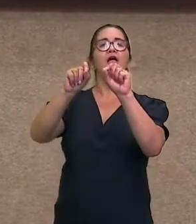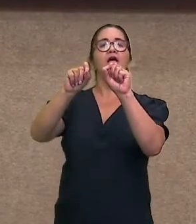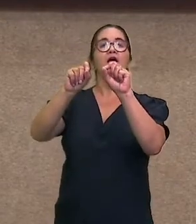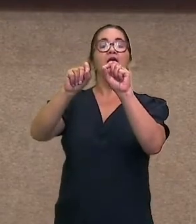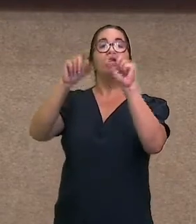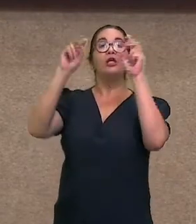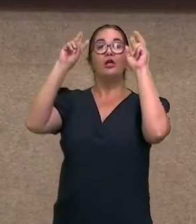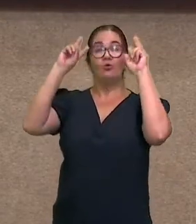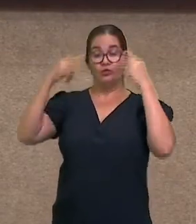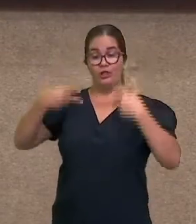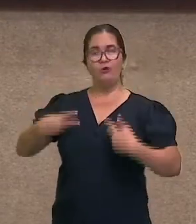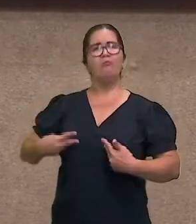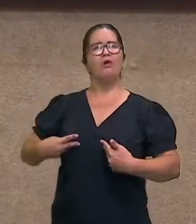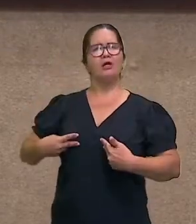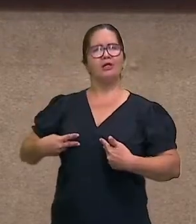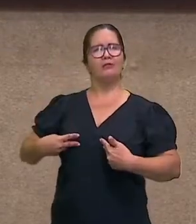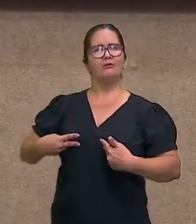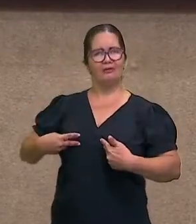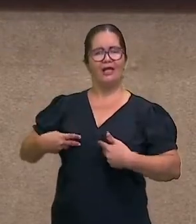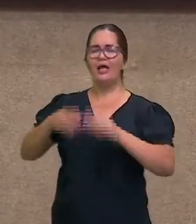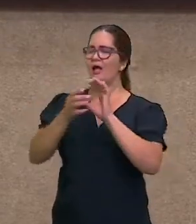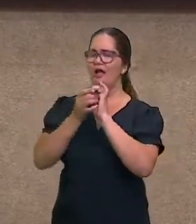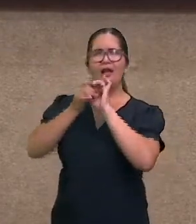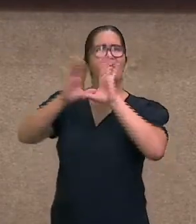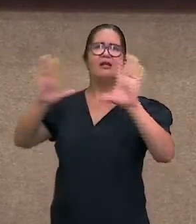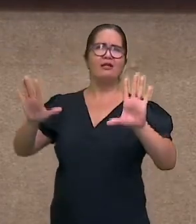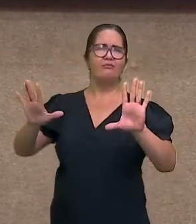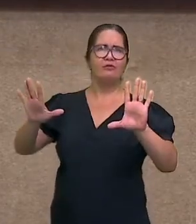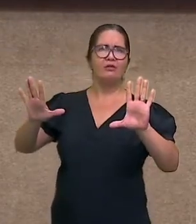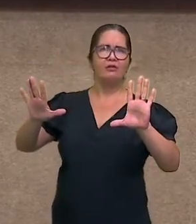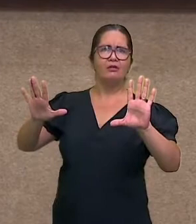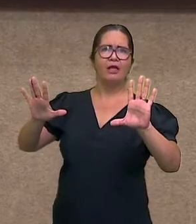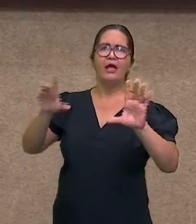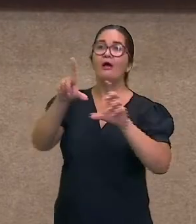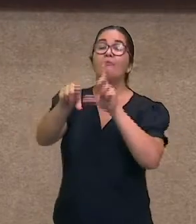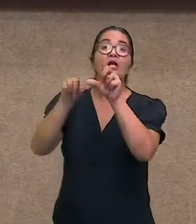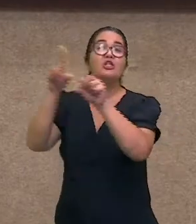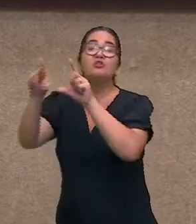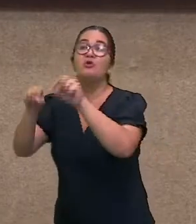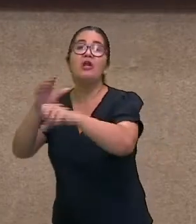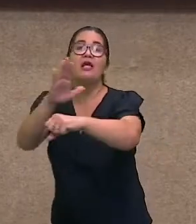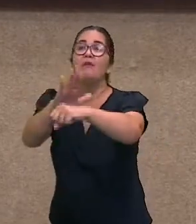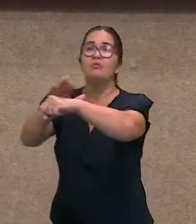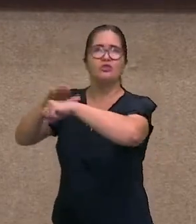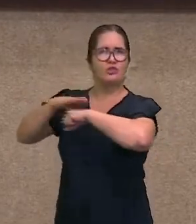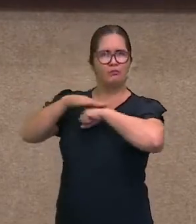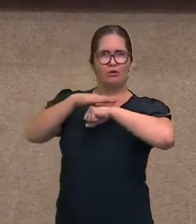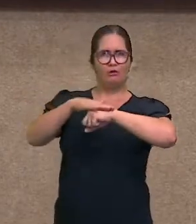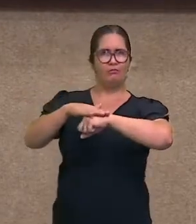a interferir na vida e nas liberdades individuais dos cidadãos.